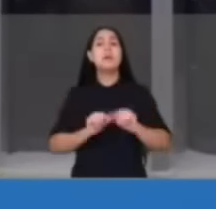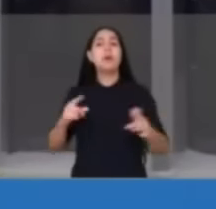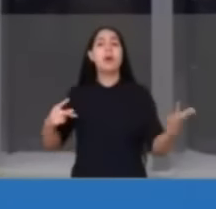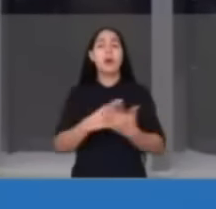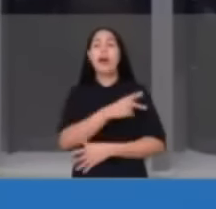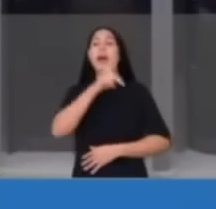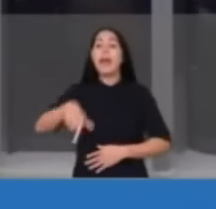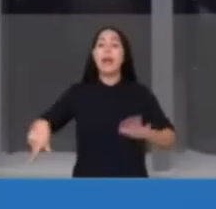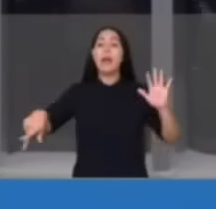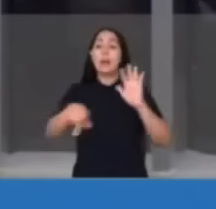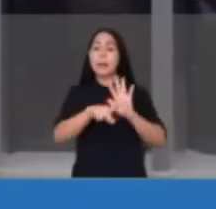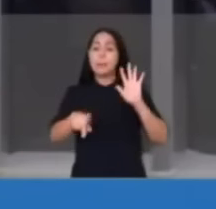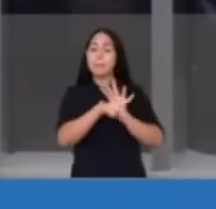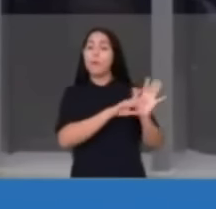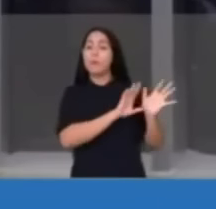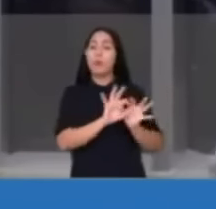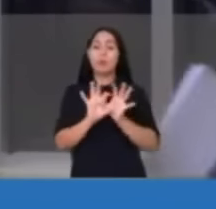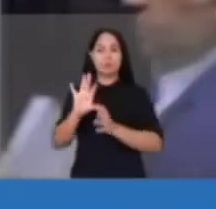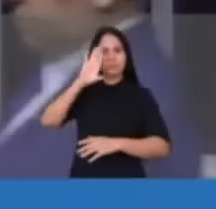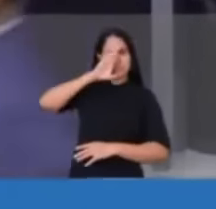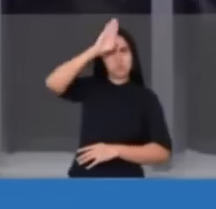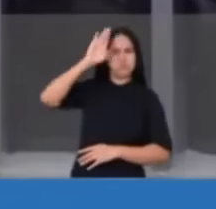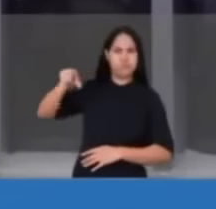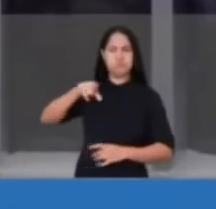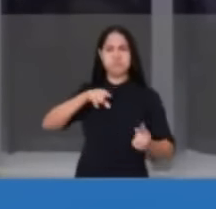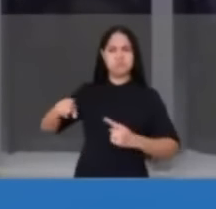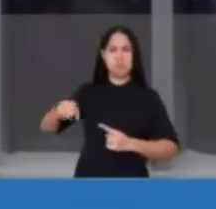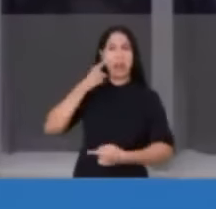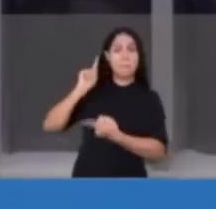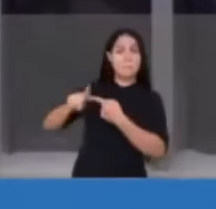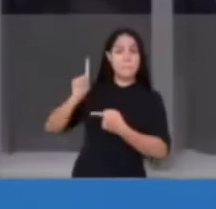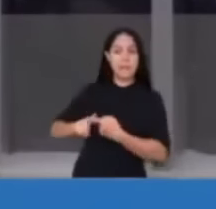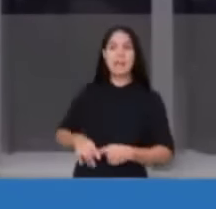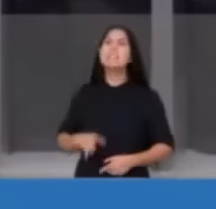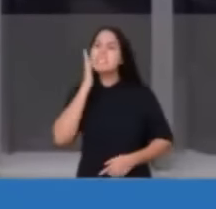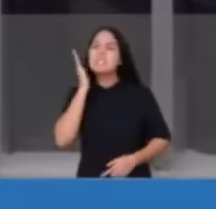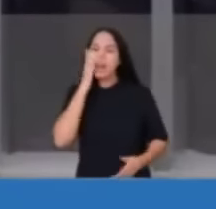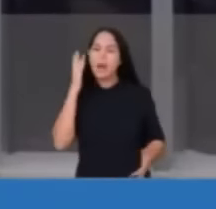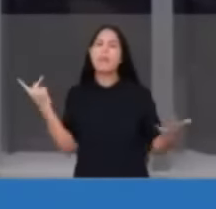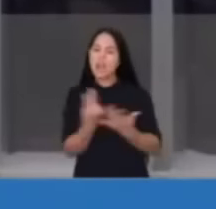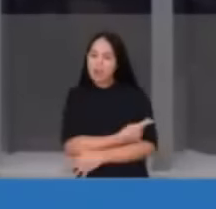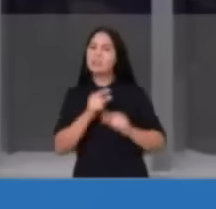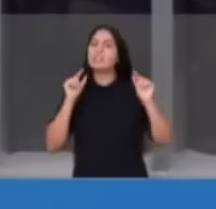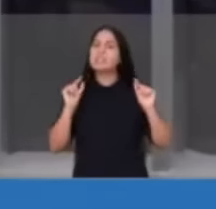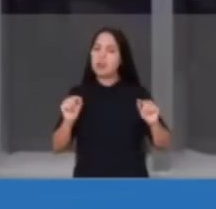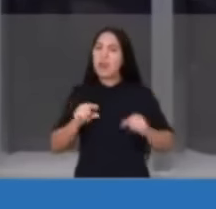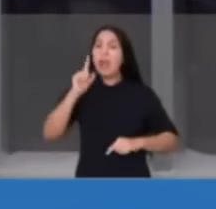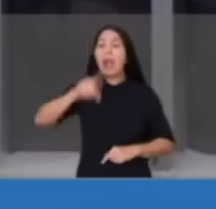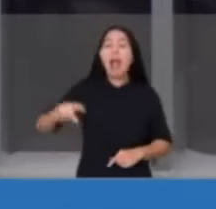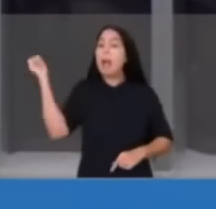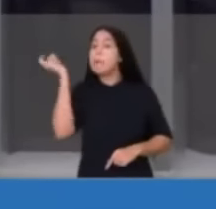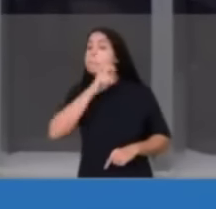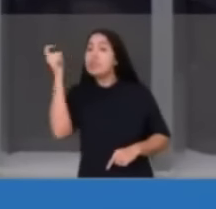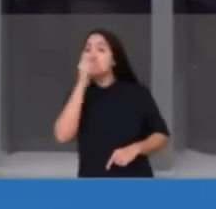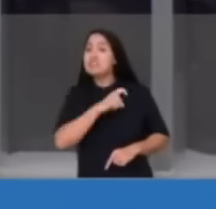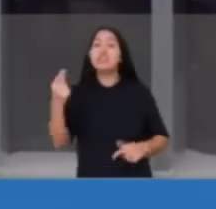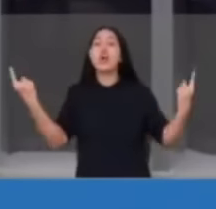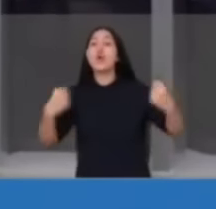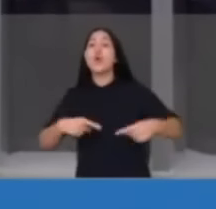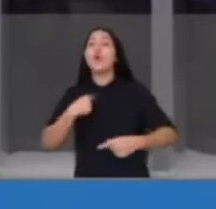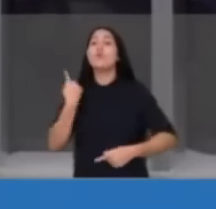próprio hegemonia do bolsonaro ele teve a pachorra de criar uma mentira contra o nosso candidato Guilherme